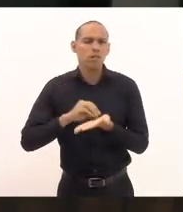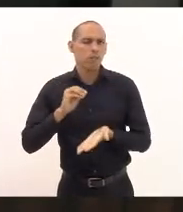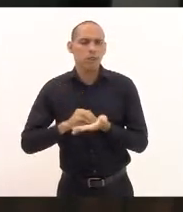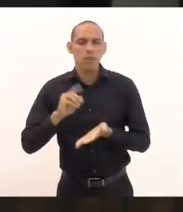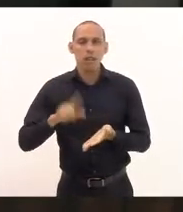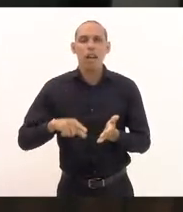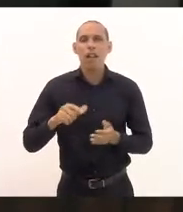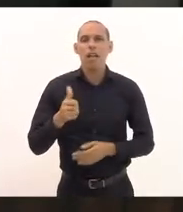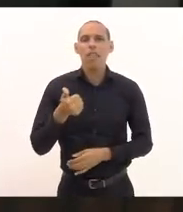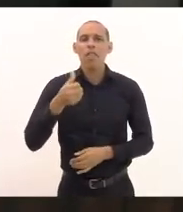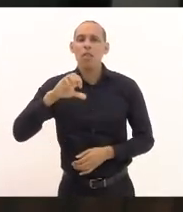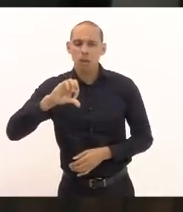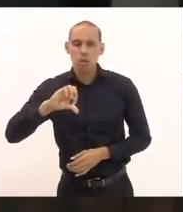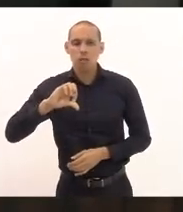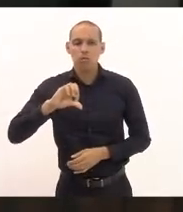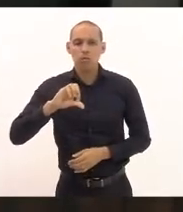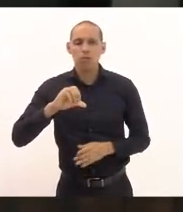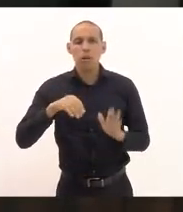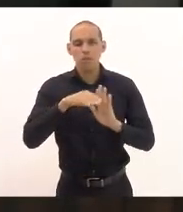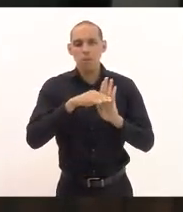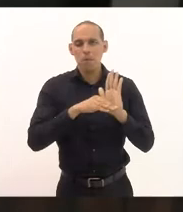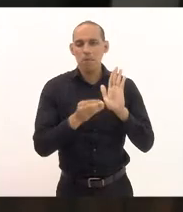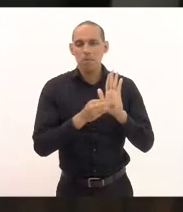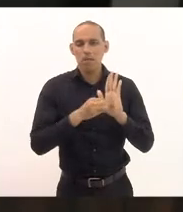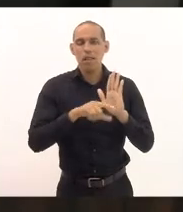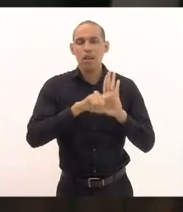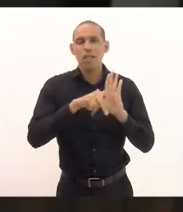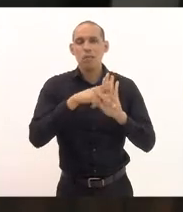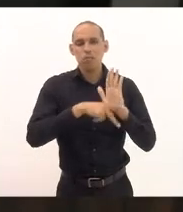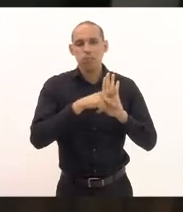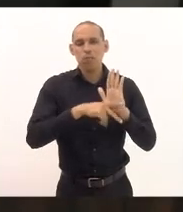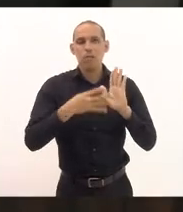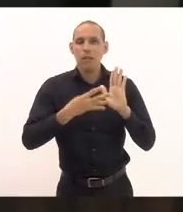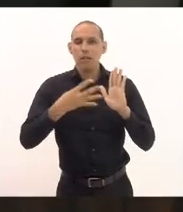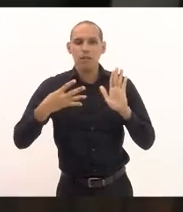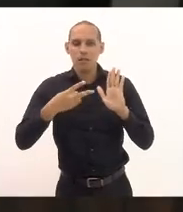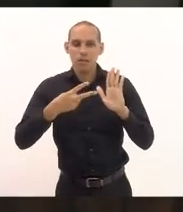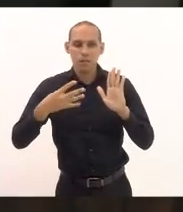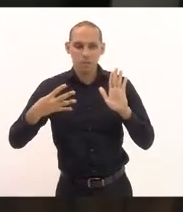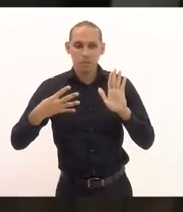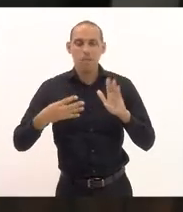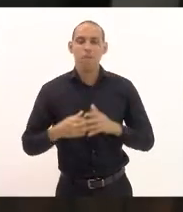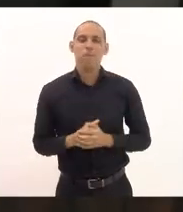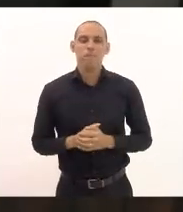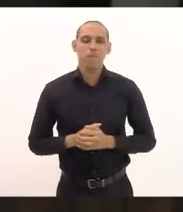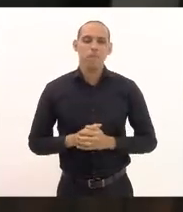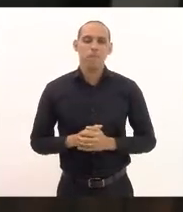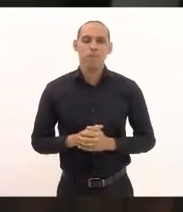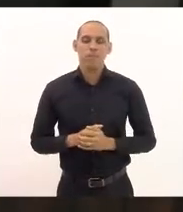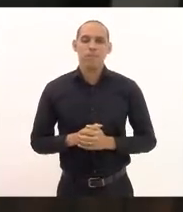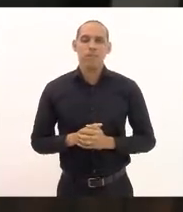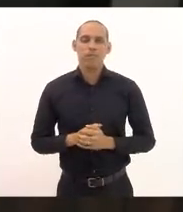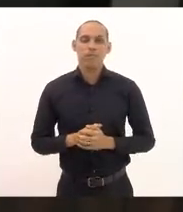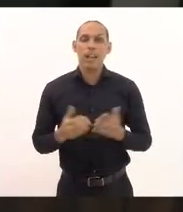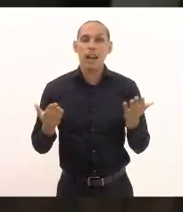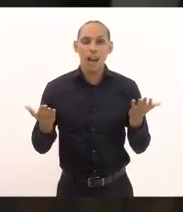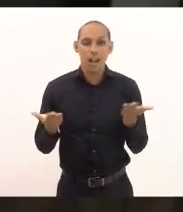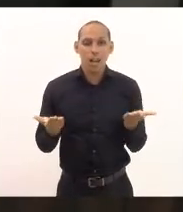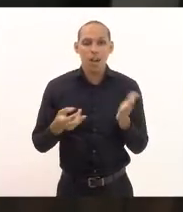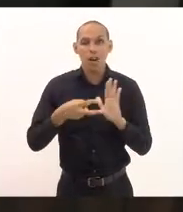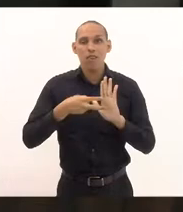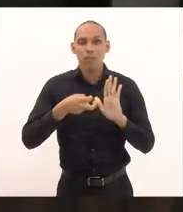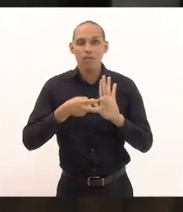era o 19º da pauta, projeto de lei 4424, vamos aos vetos a partir